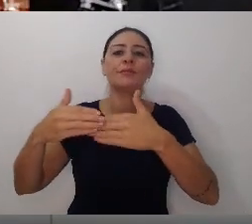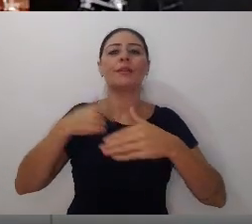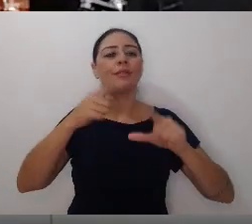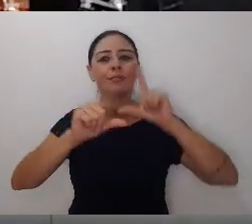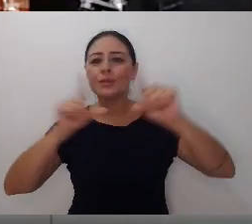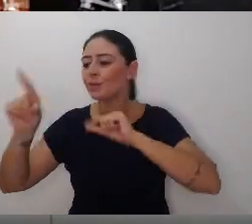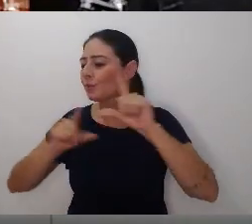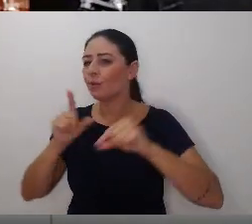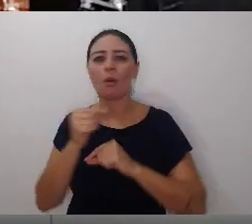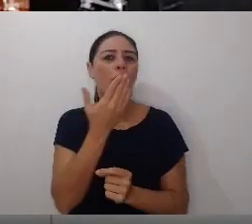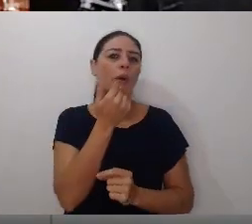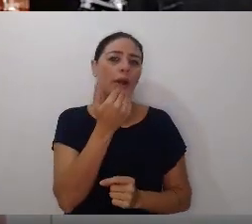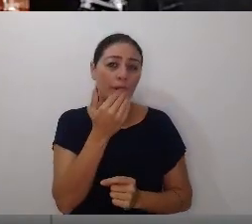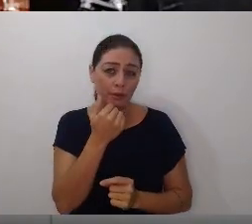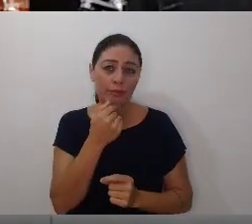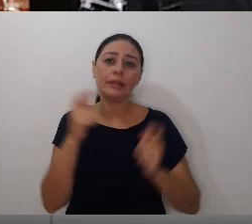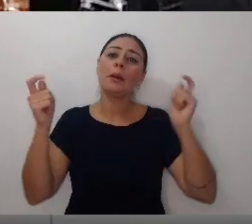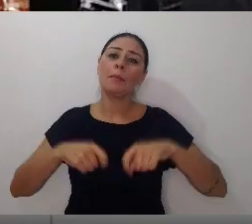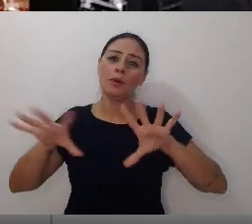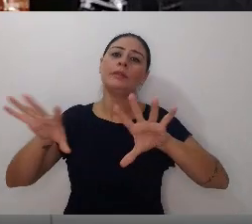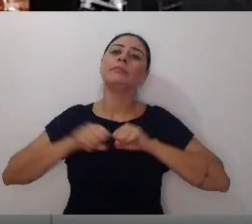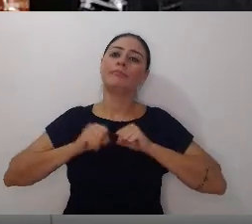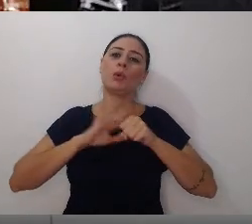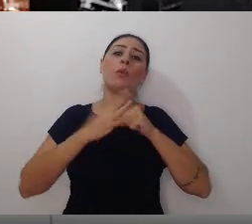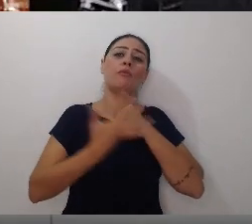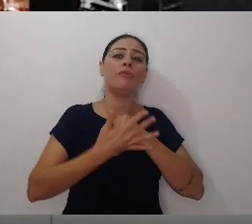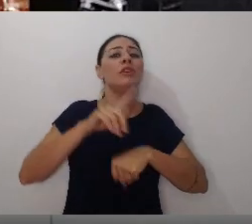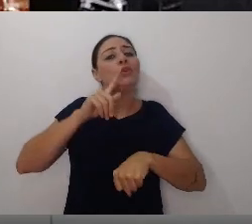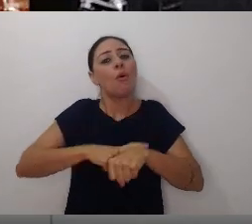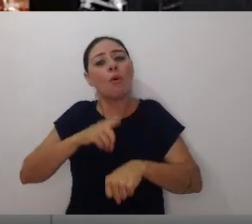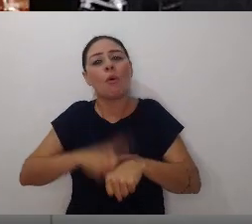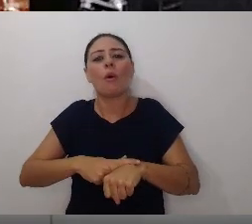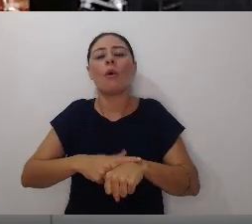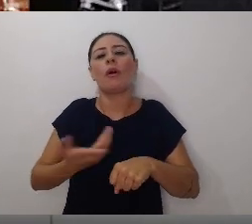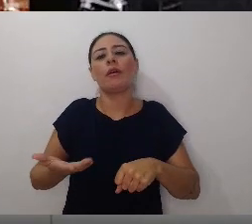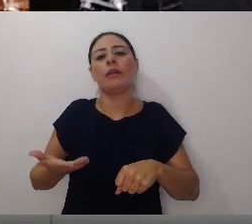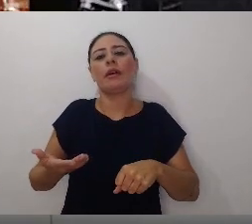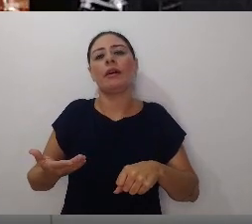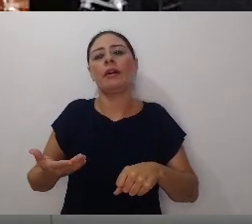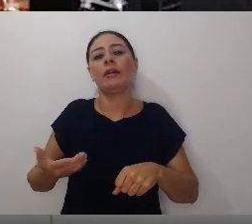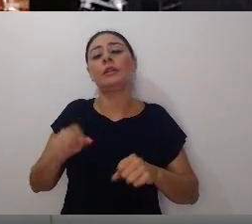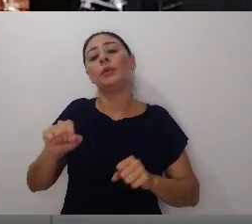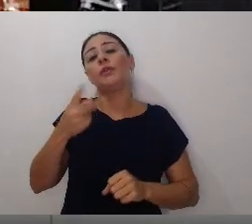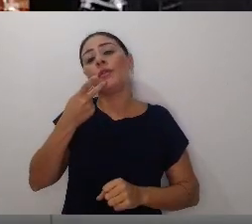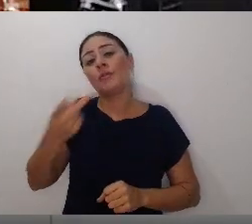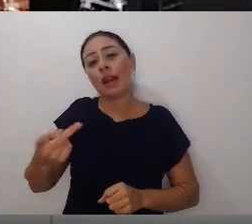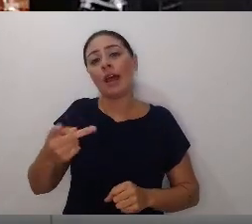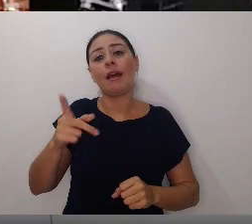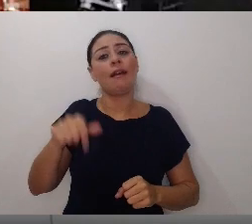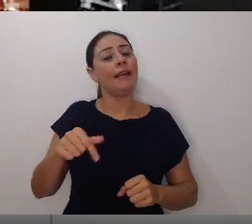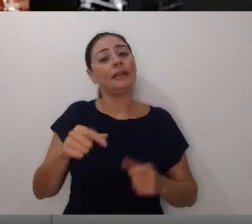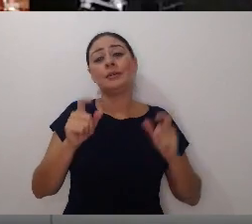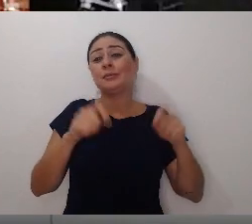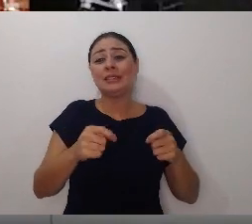vezes, ela desenvolve uma seletividade alimentar muito grande. Aquilo ali pode pegar o Covid bem naquela hora. E